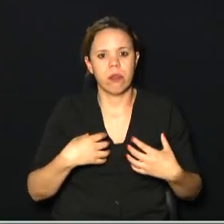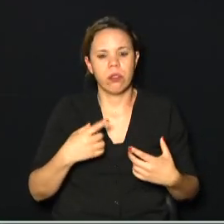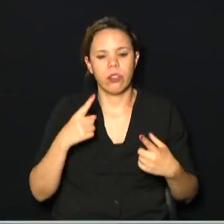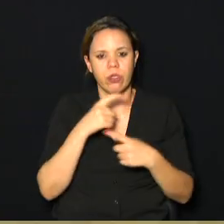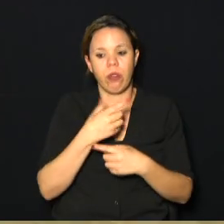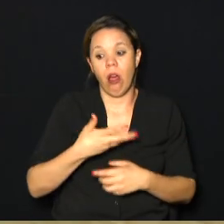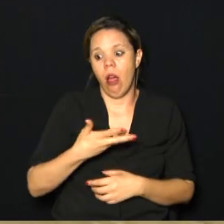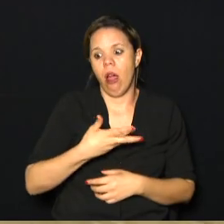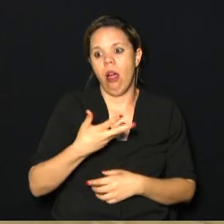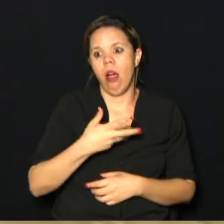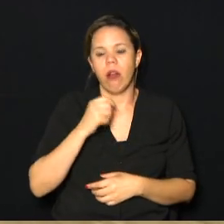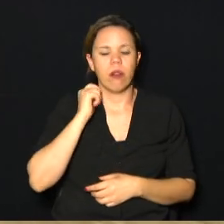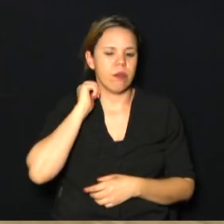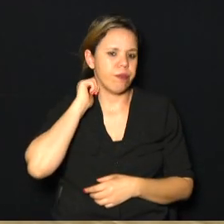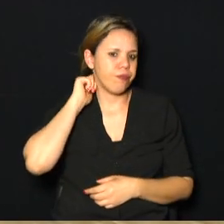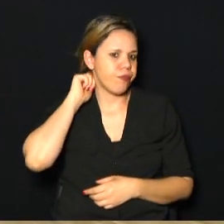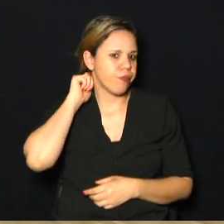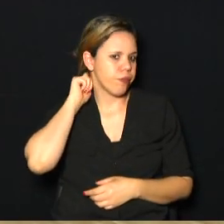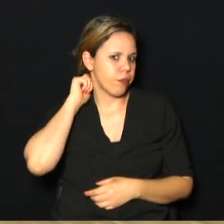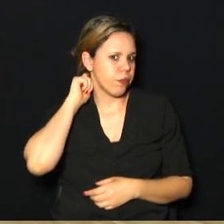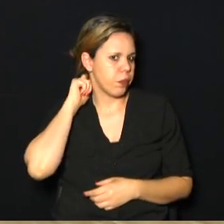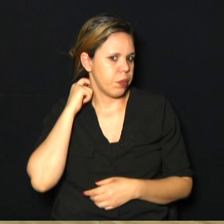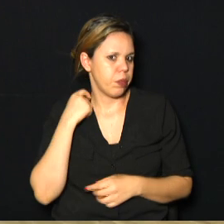mais acelerada, né, doutora?